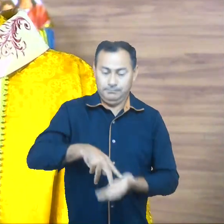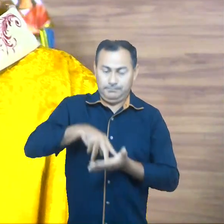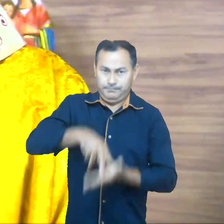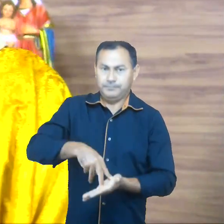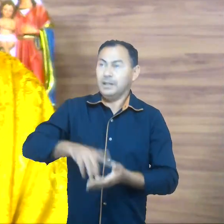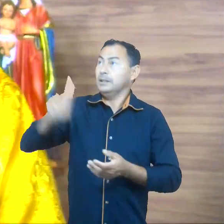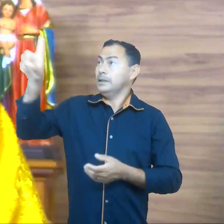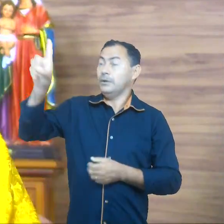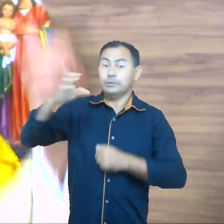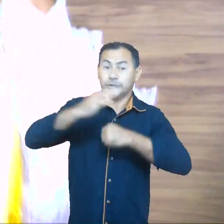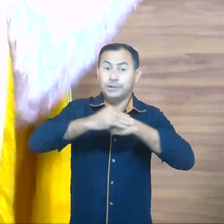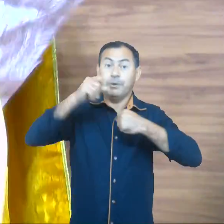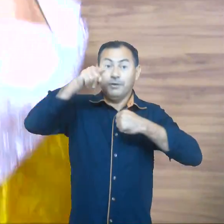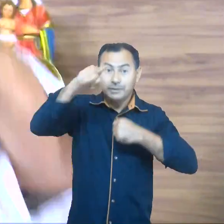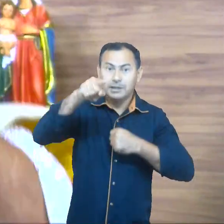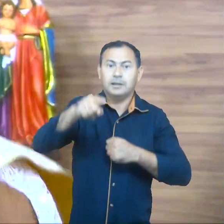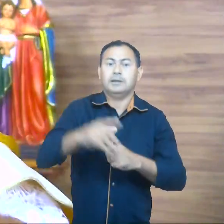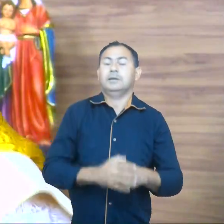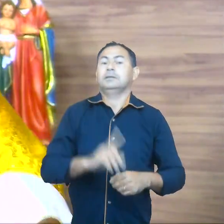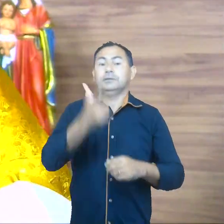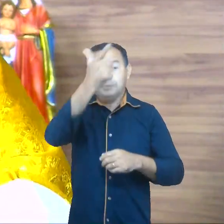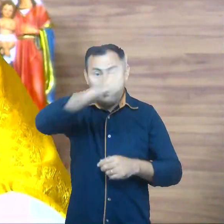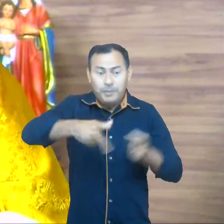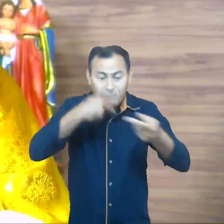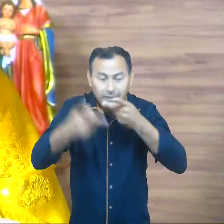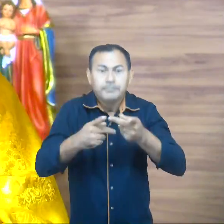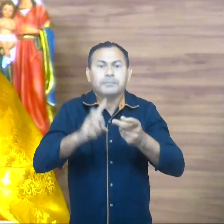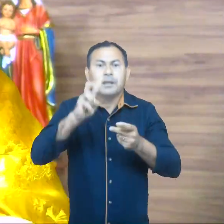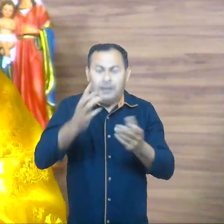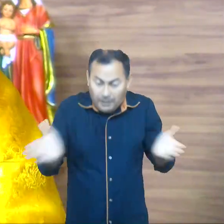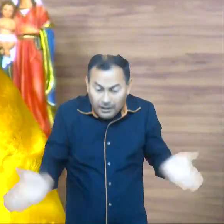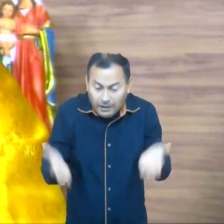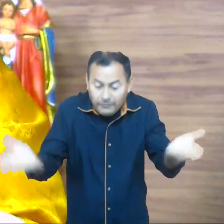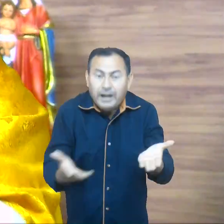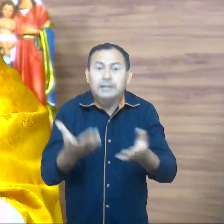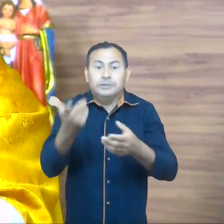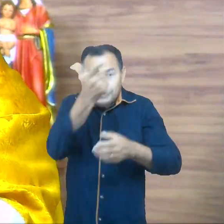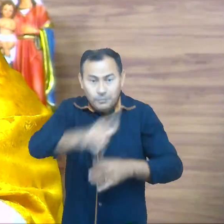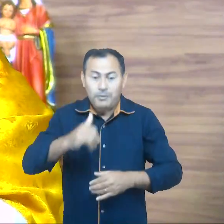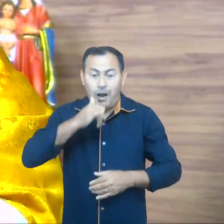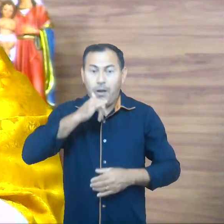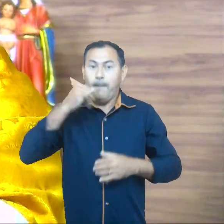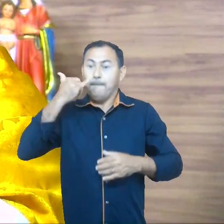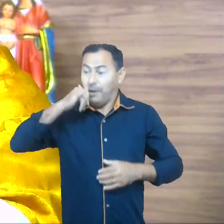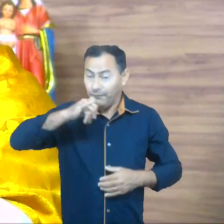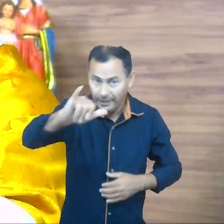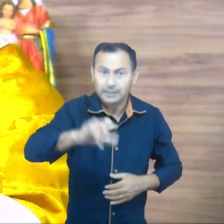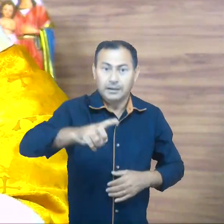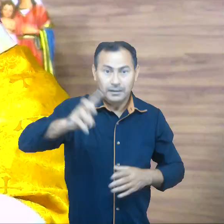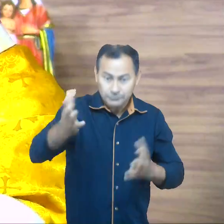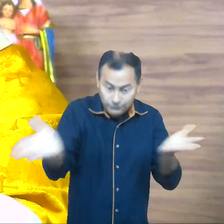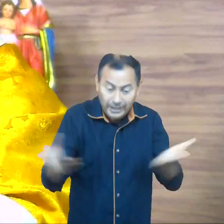Deus te trouxe aqui para dizer para você novamente: volte a ser profeta,